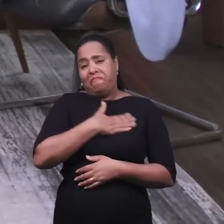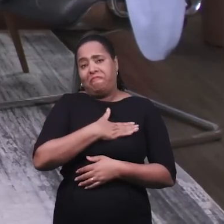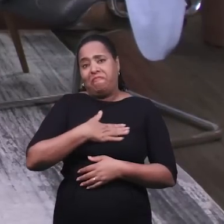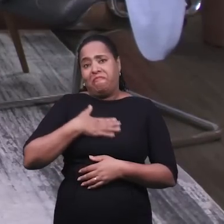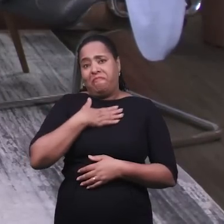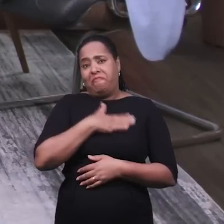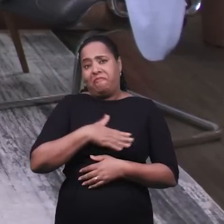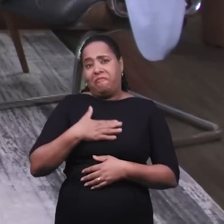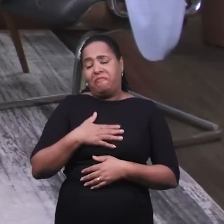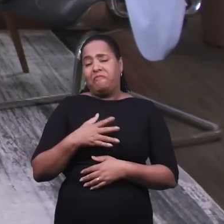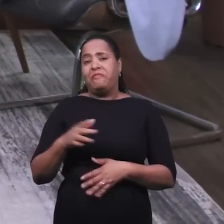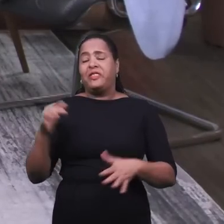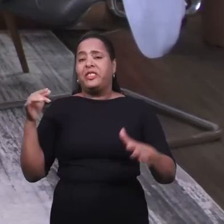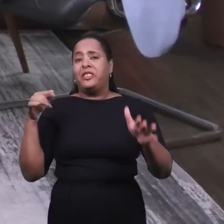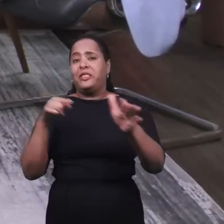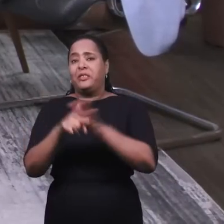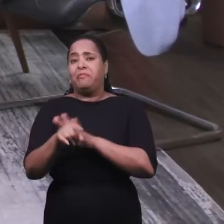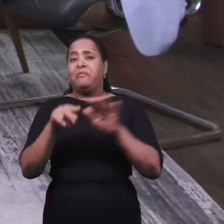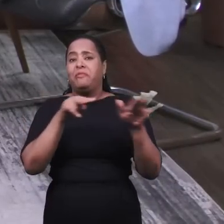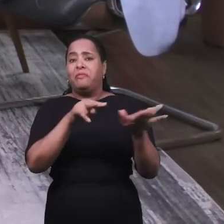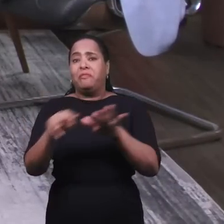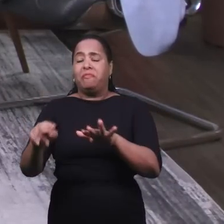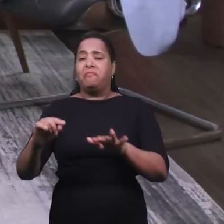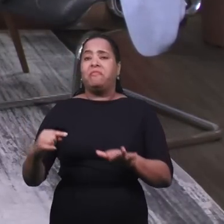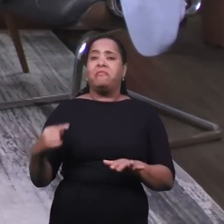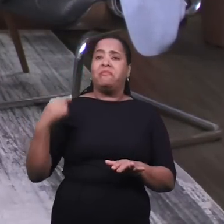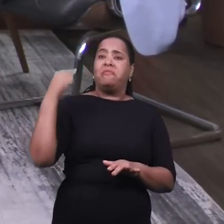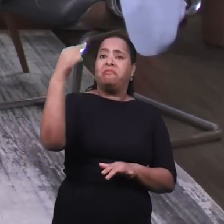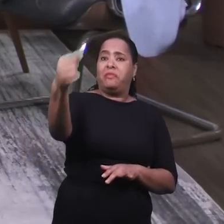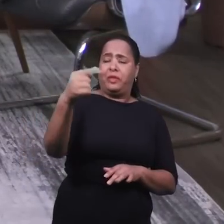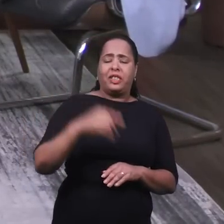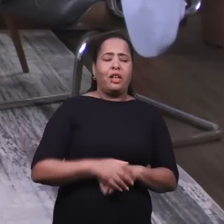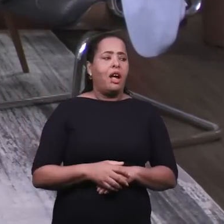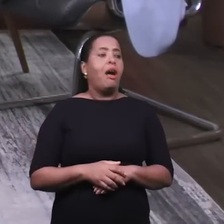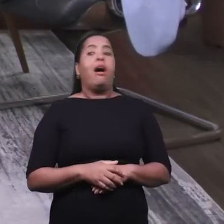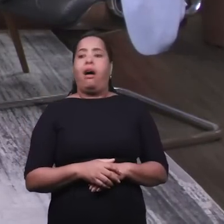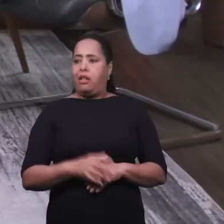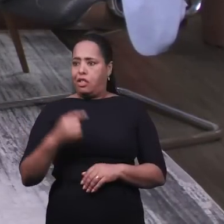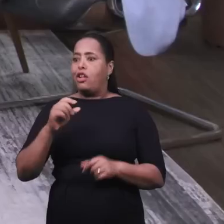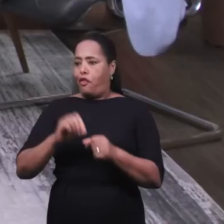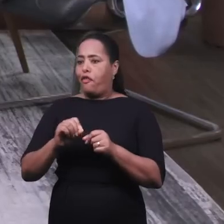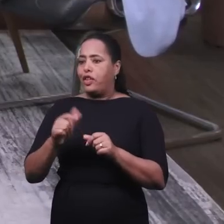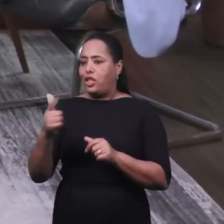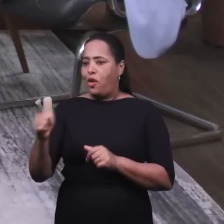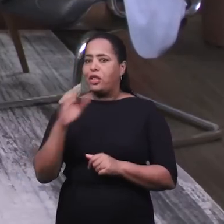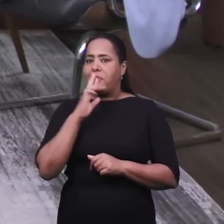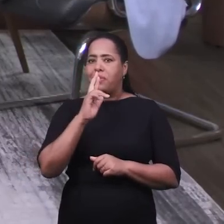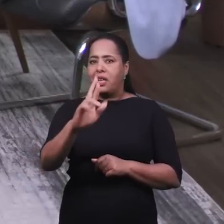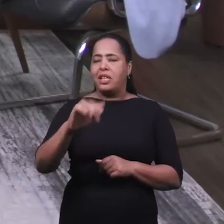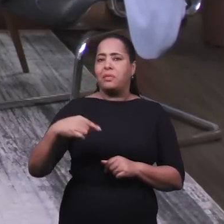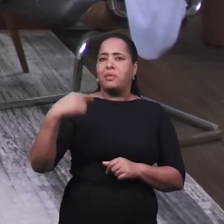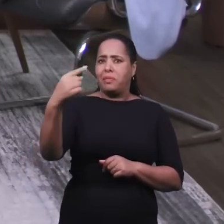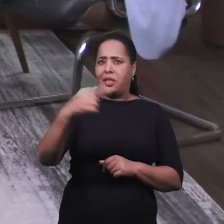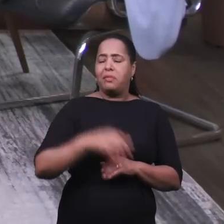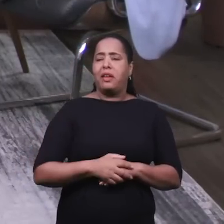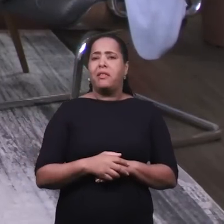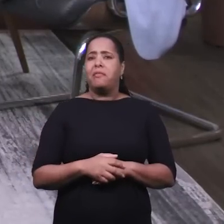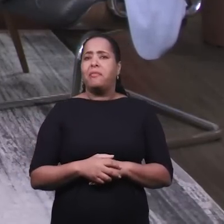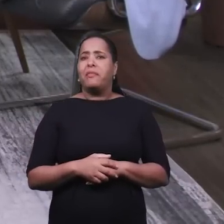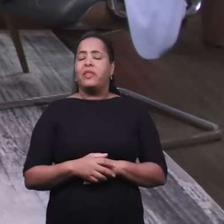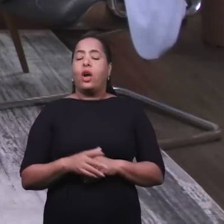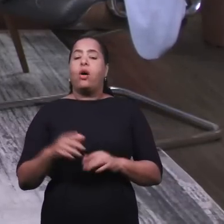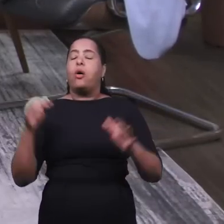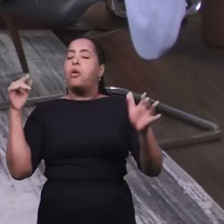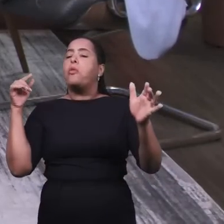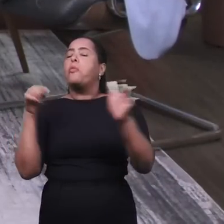Gideuti, o pessoal gostou muito de ter deixado uma pergunta para a semana que vem. Então vou fazer outra pergunta agora para o senhor responder na semana que